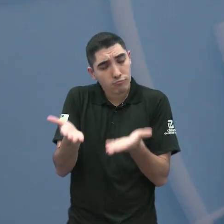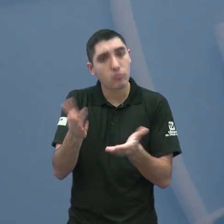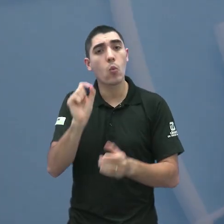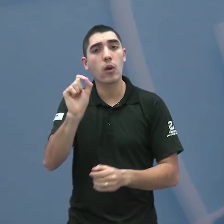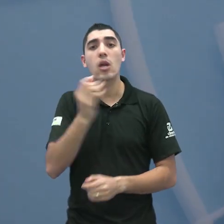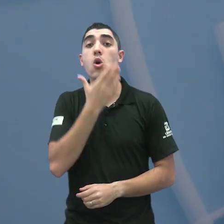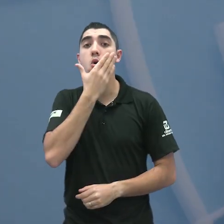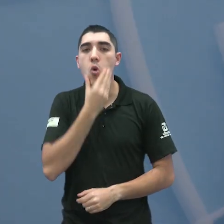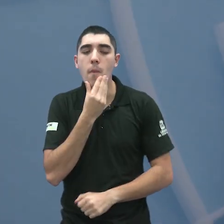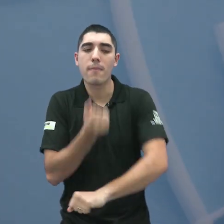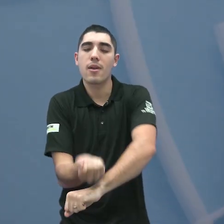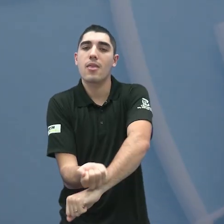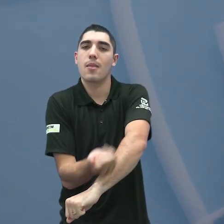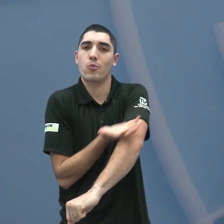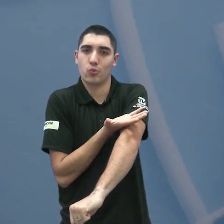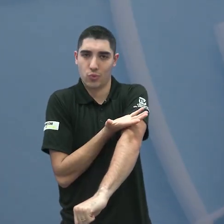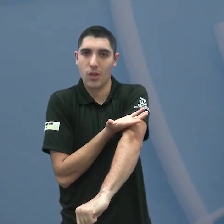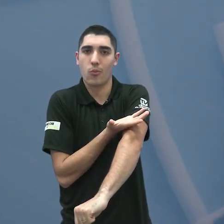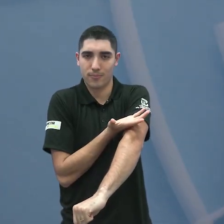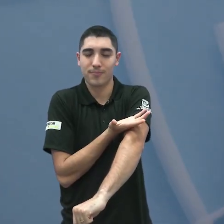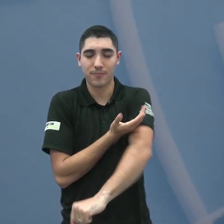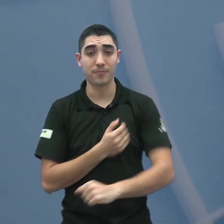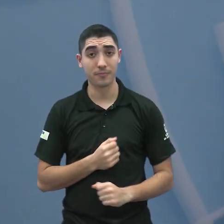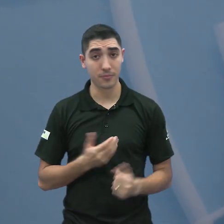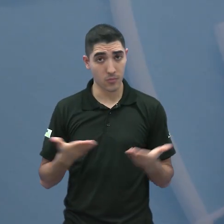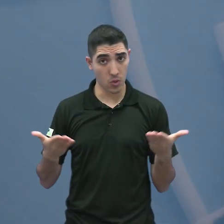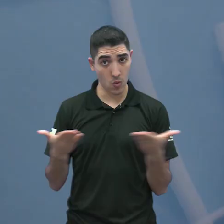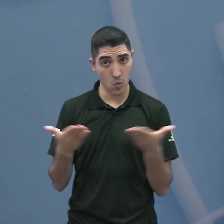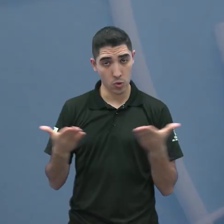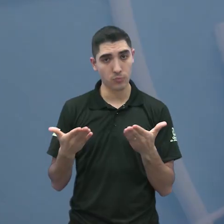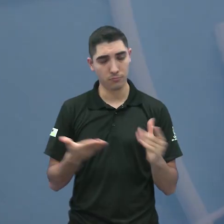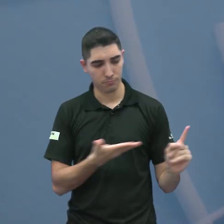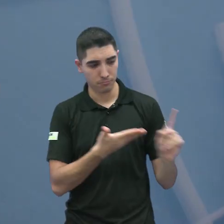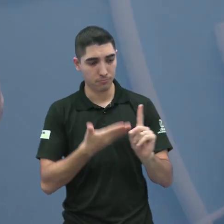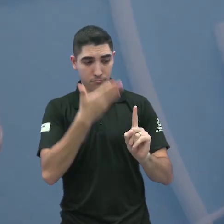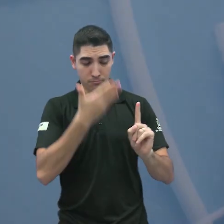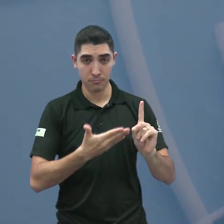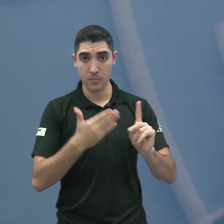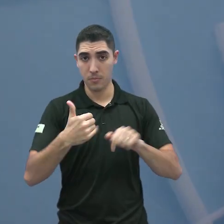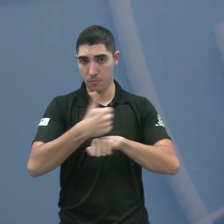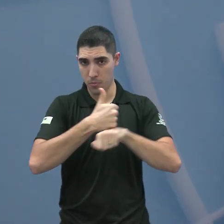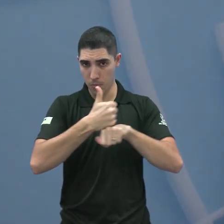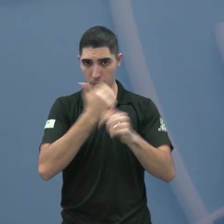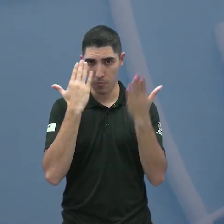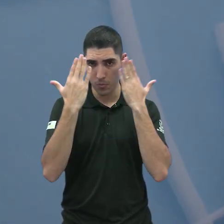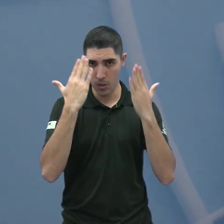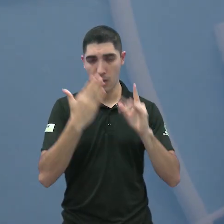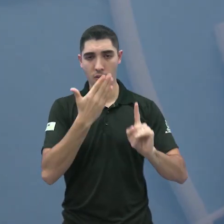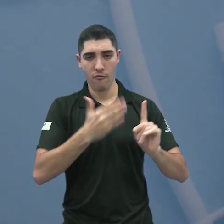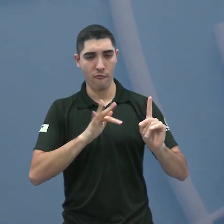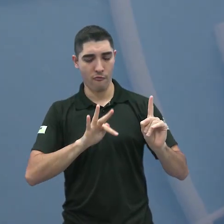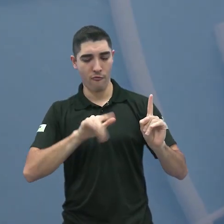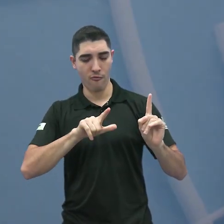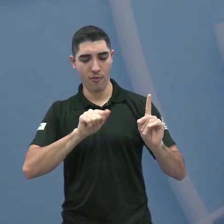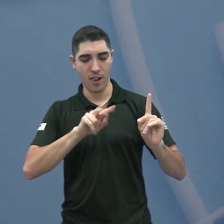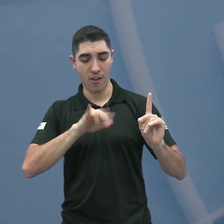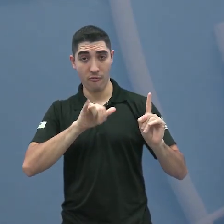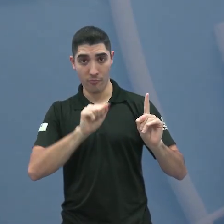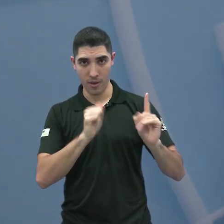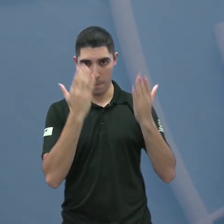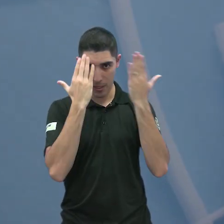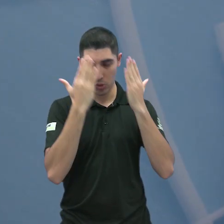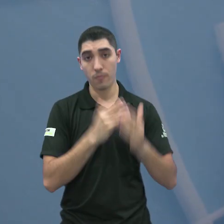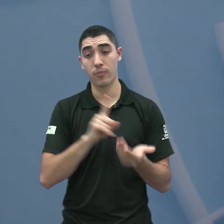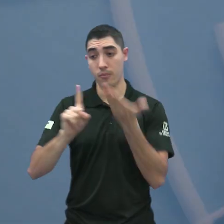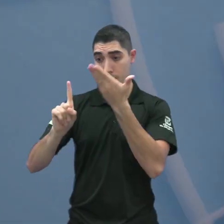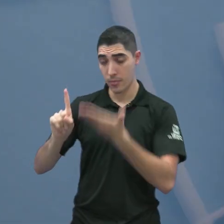as emoções masculinas. E eu recebo aqui no estúdio a psicóloga Flávia Titonelli e também o